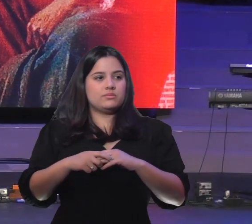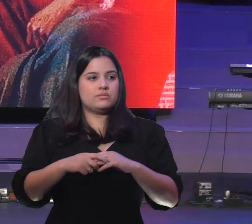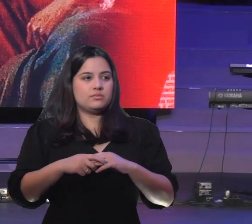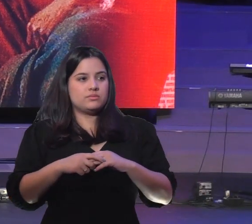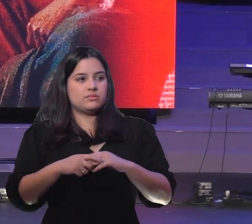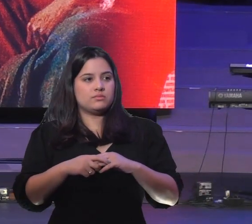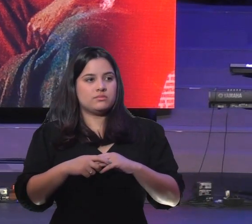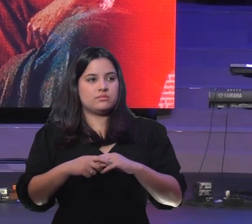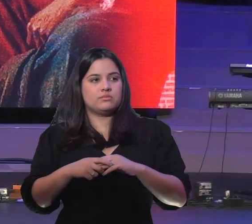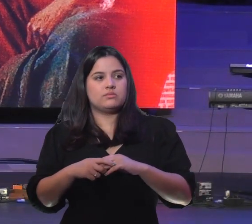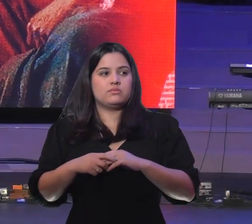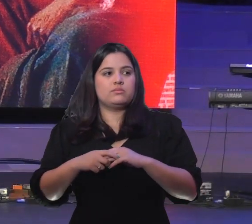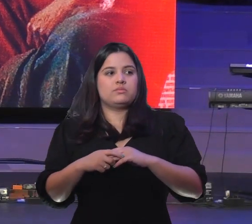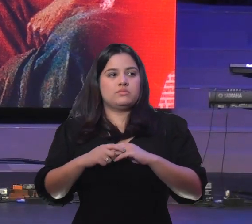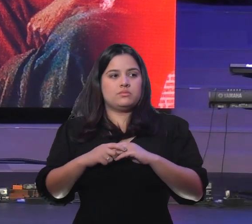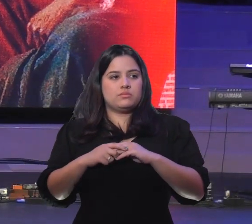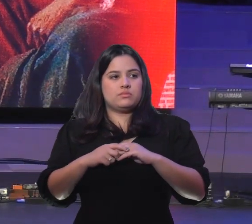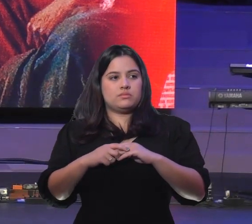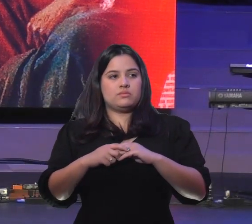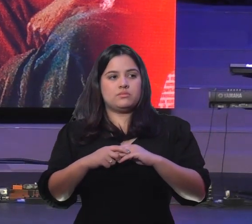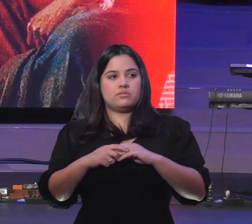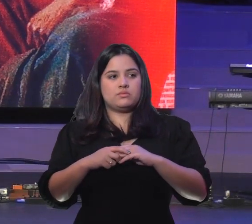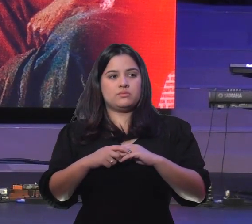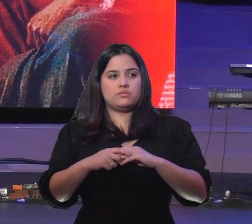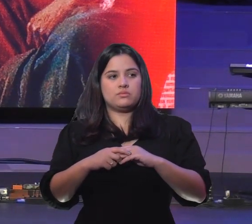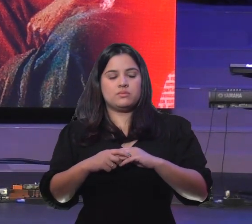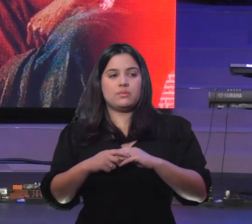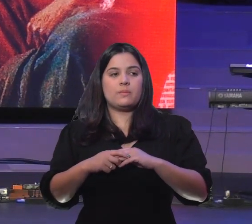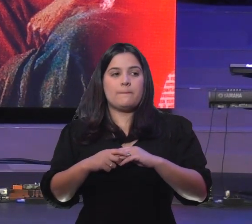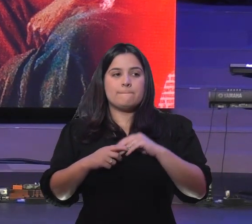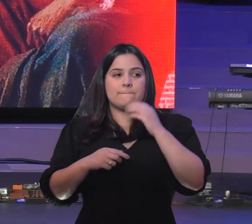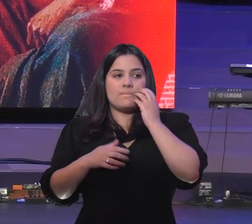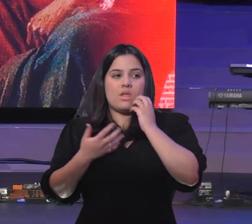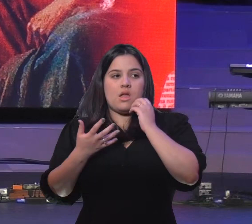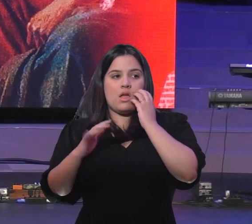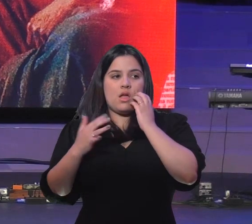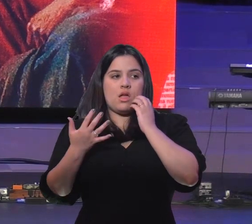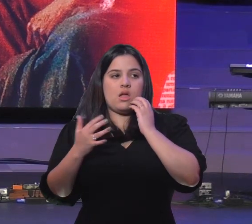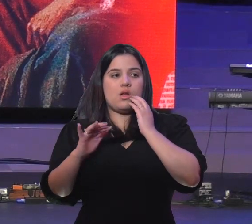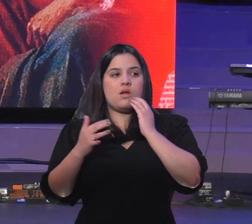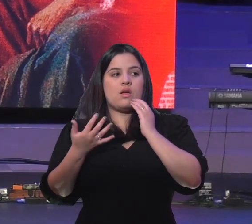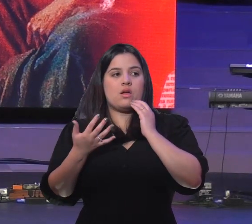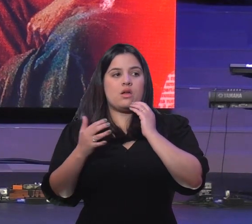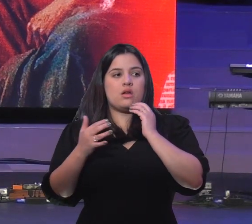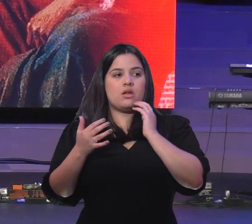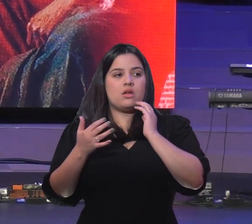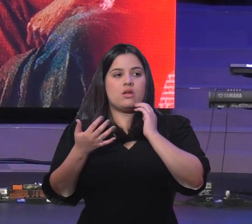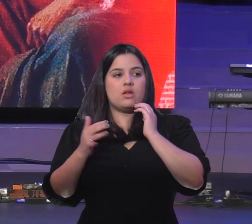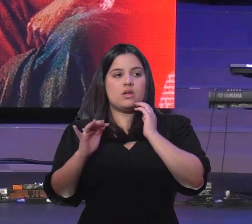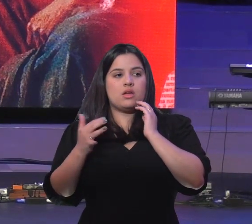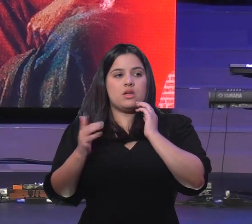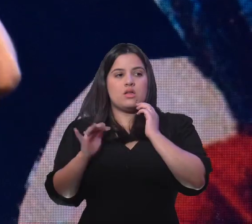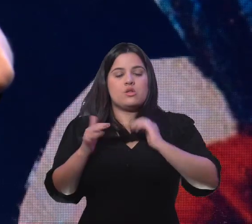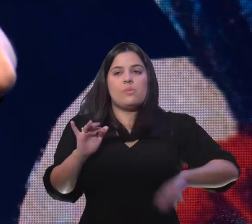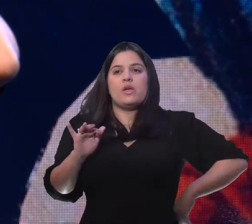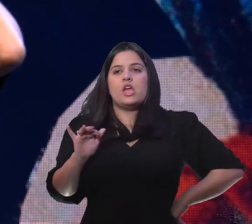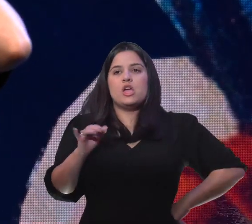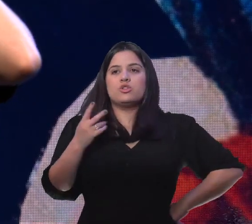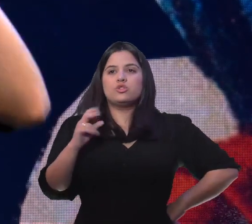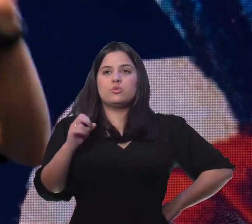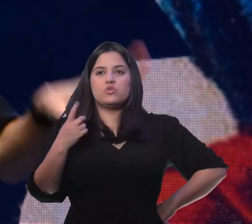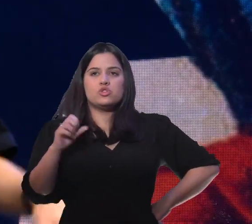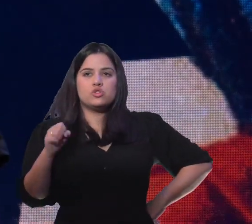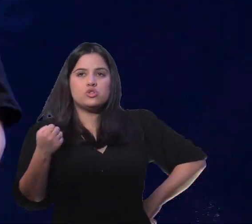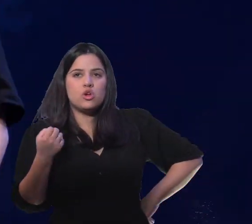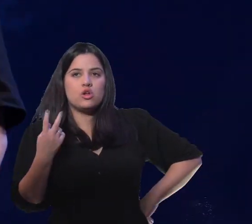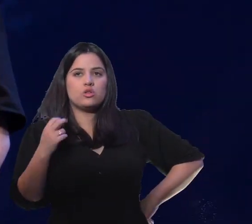Depois vocês vão ouvir. Mas há uns... Deixa eu pensar. Não sei que ano que foi, 2018 ou 2019. O Ministério de Adolescentes